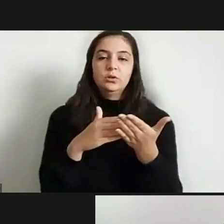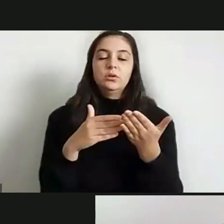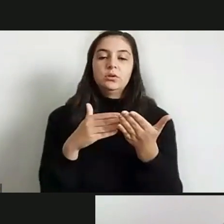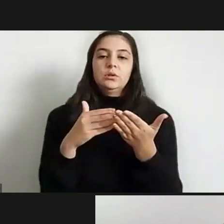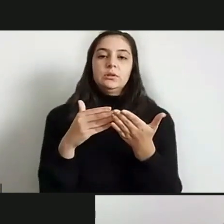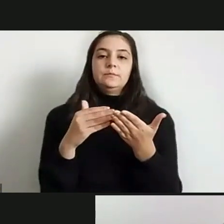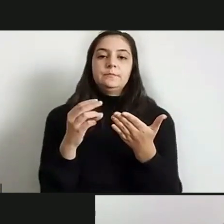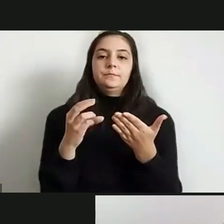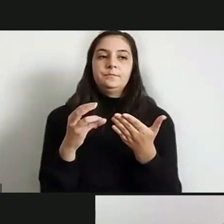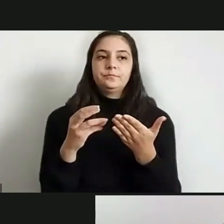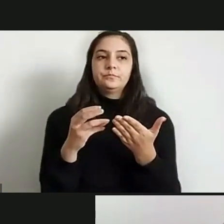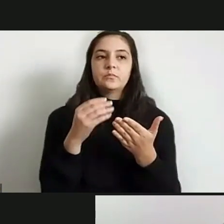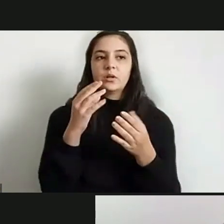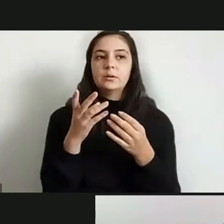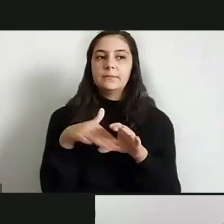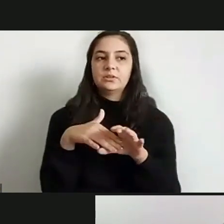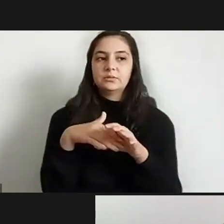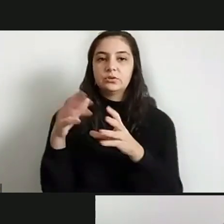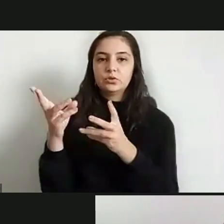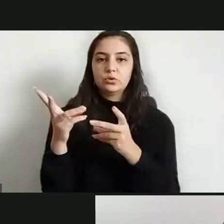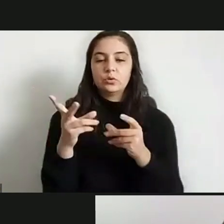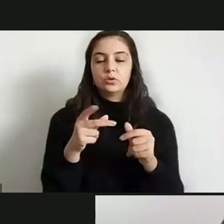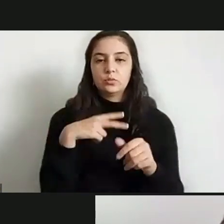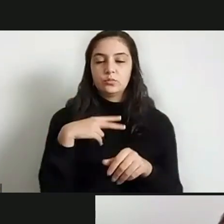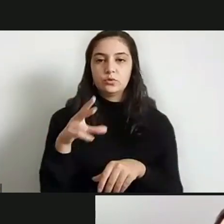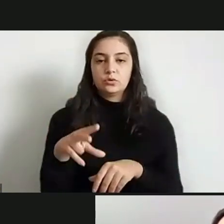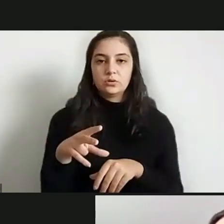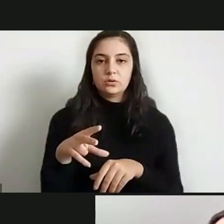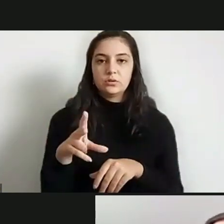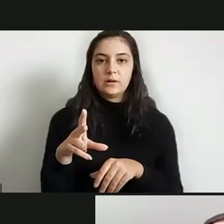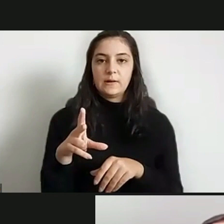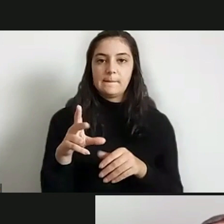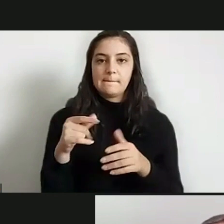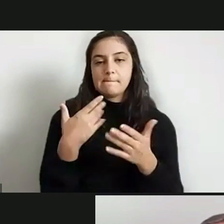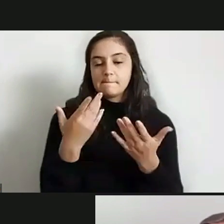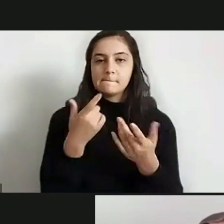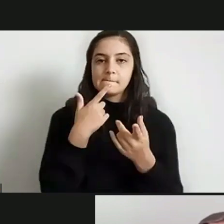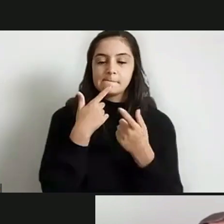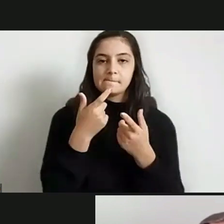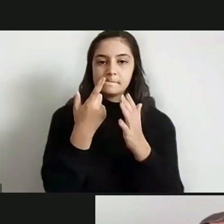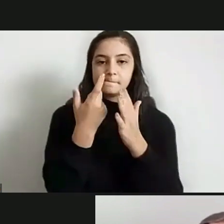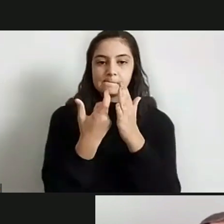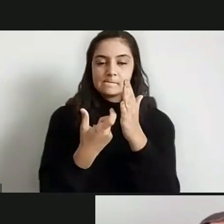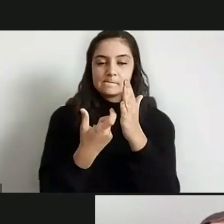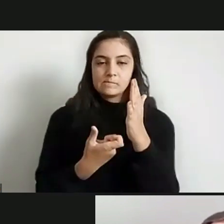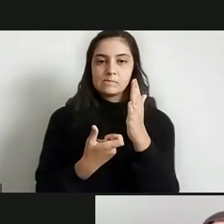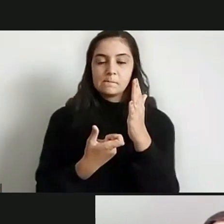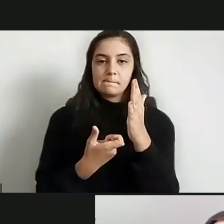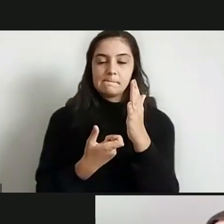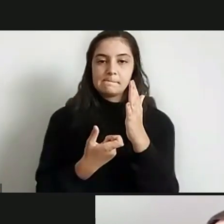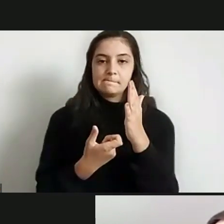é sobre quantos participantes de Portugal preencheram o questionário e a outra é, tendo